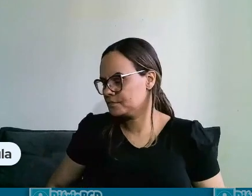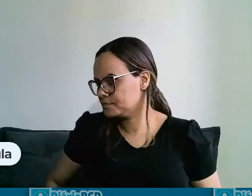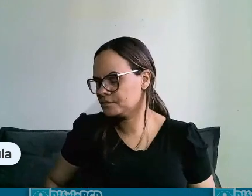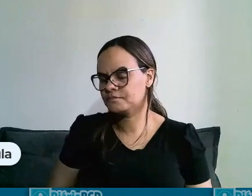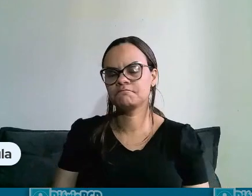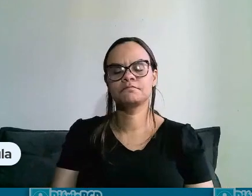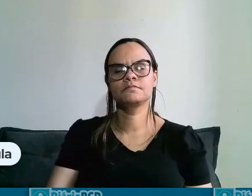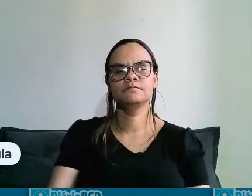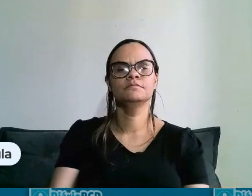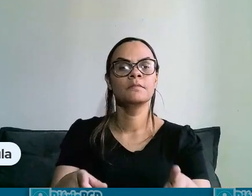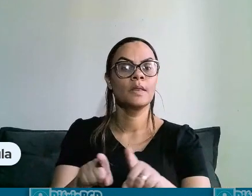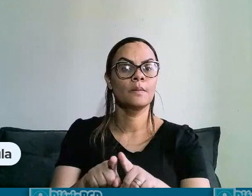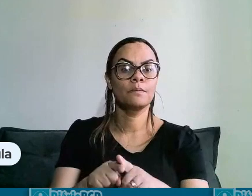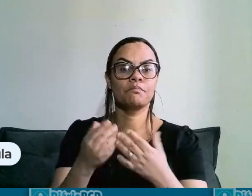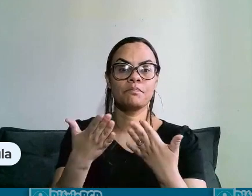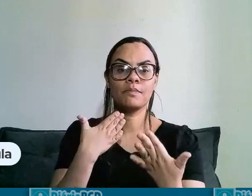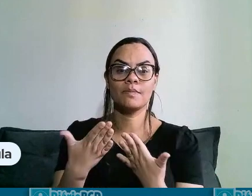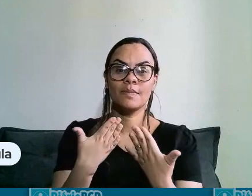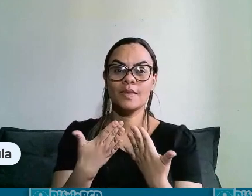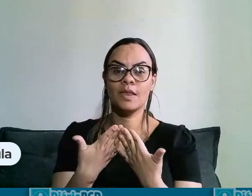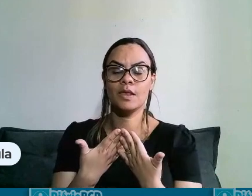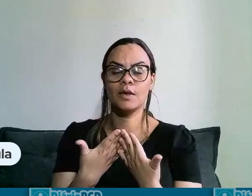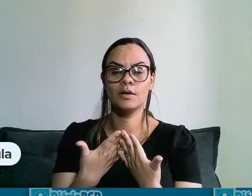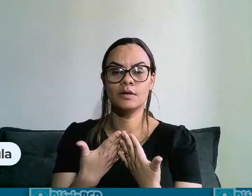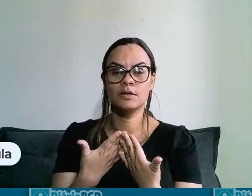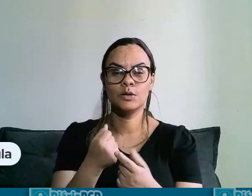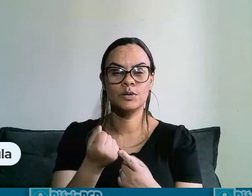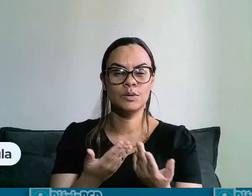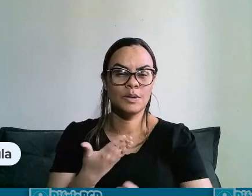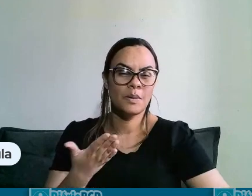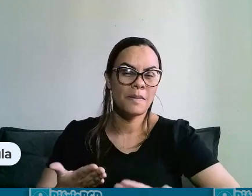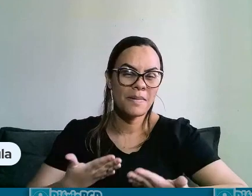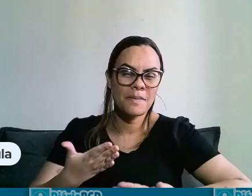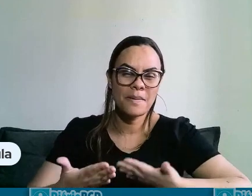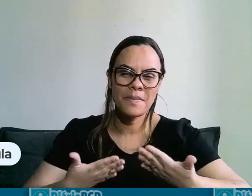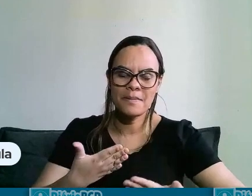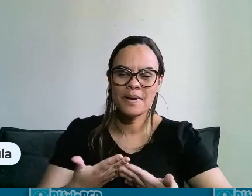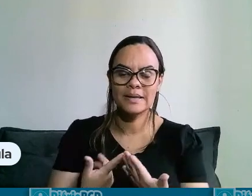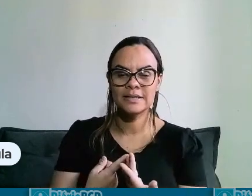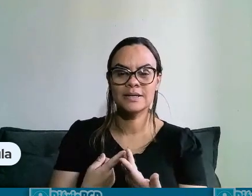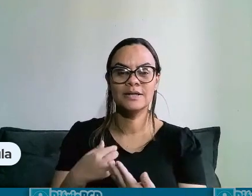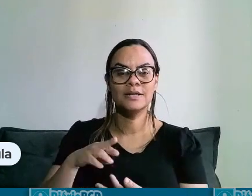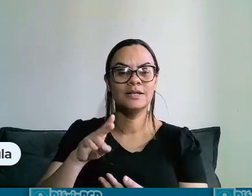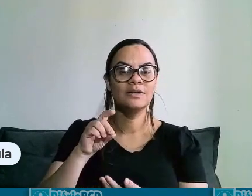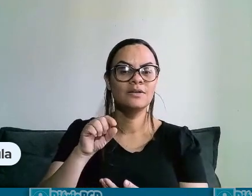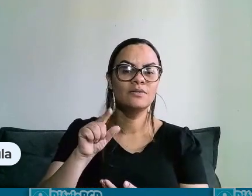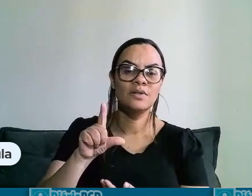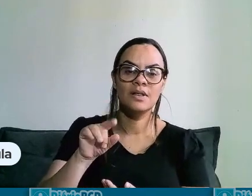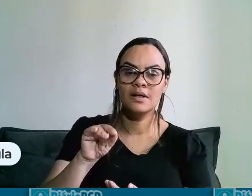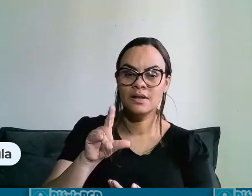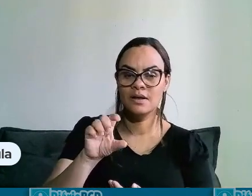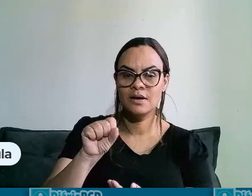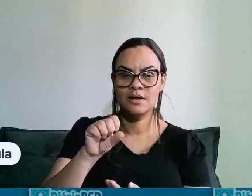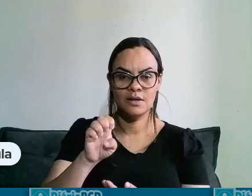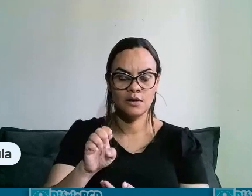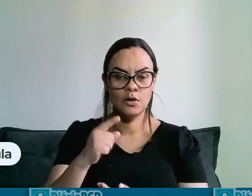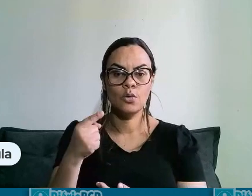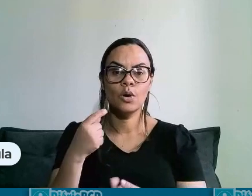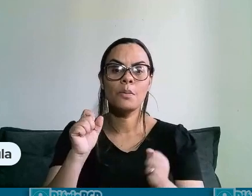Além dos tratamentos, no caso do Faustão, como a diálise, o que é que nós podemos, né? Eu